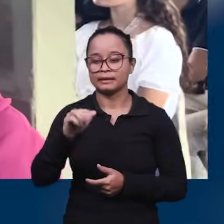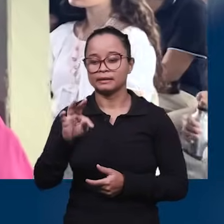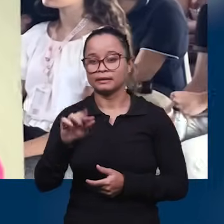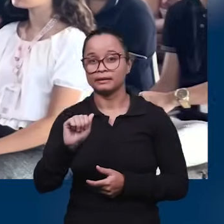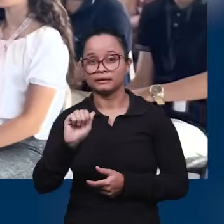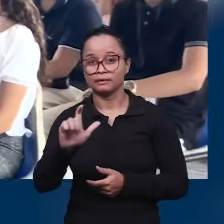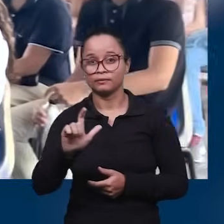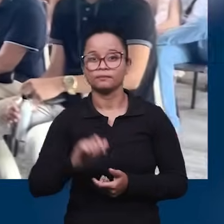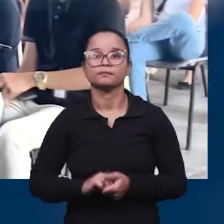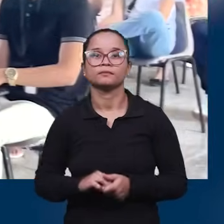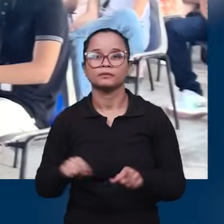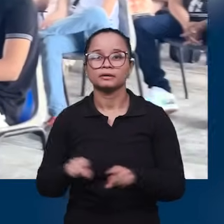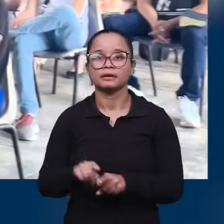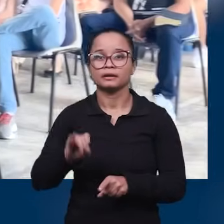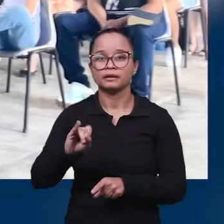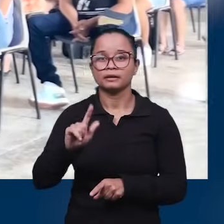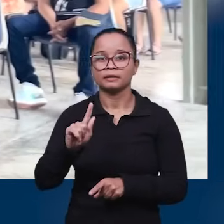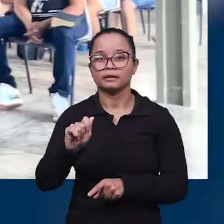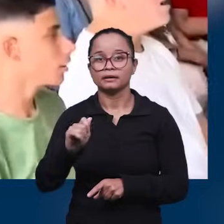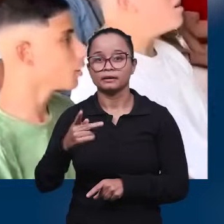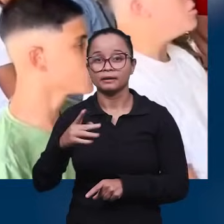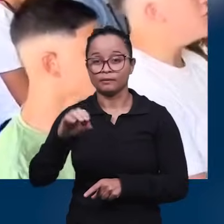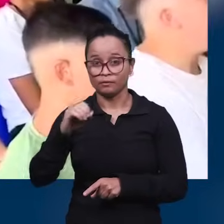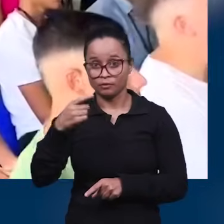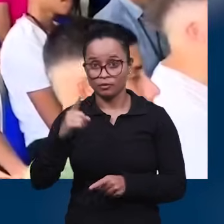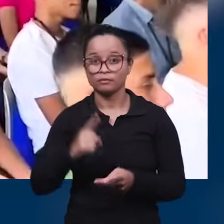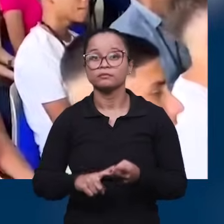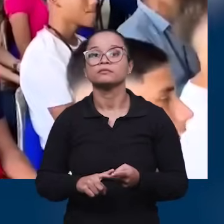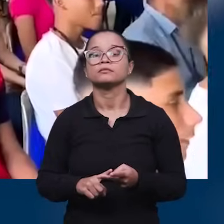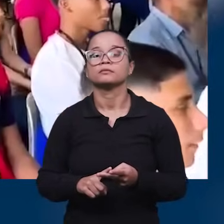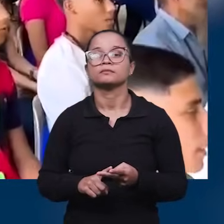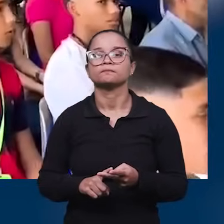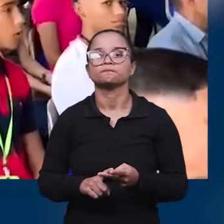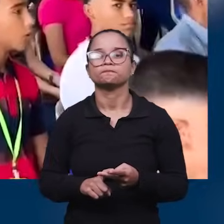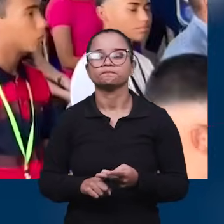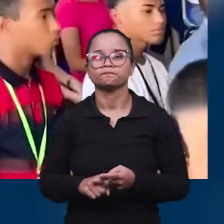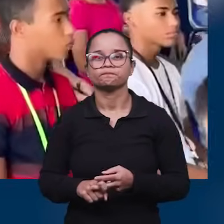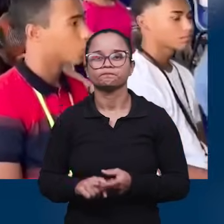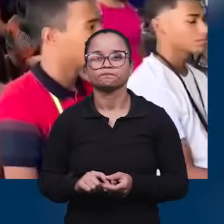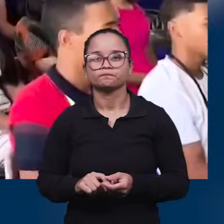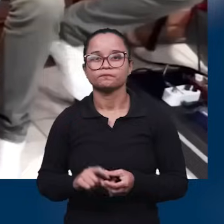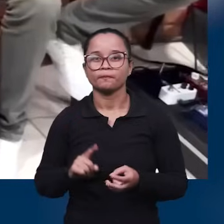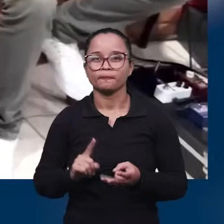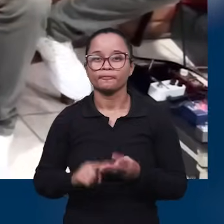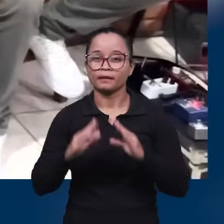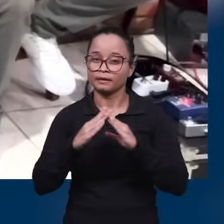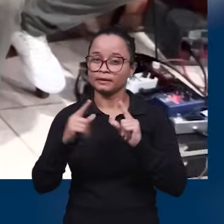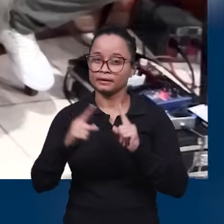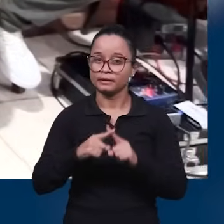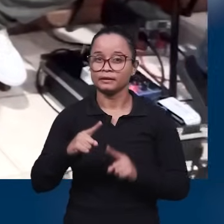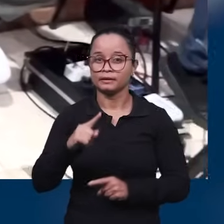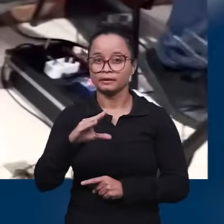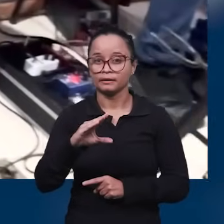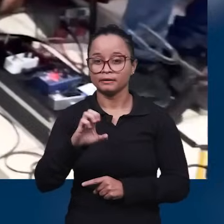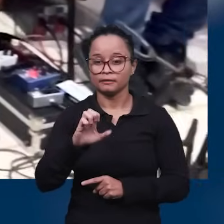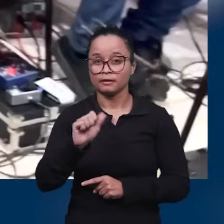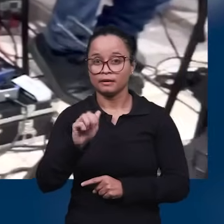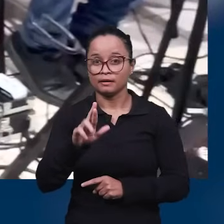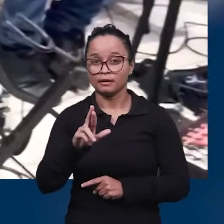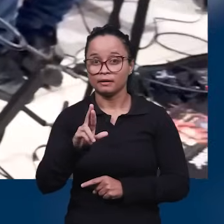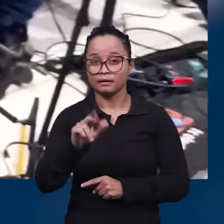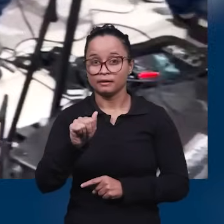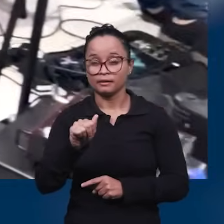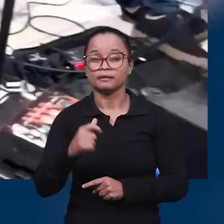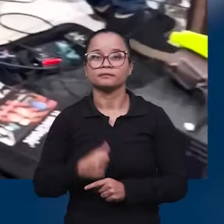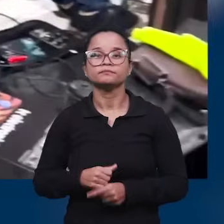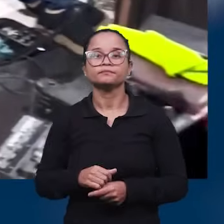Vitória de Santo Antão. Na sexta noite, houve um ensaio do louvor Ouço o Som, com os instrumentos e as vozes logo após